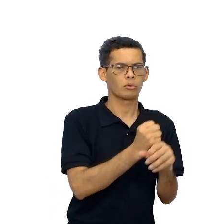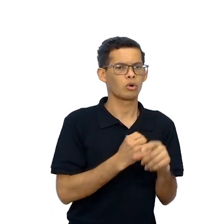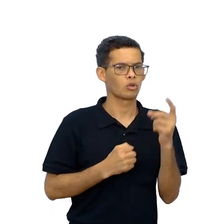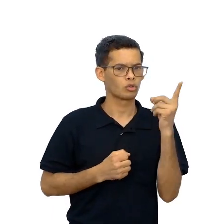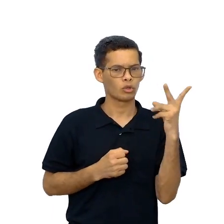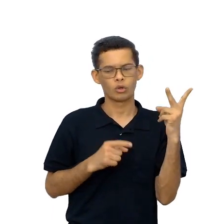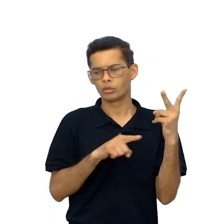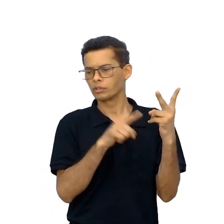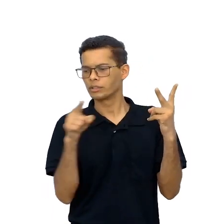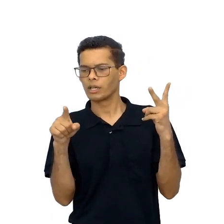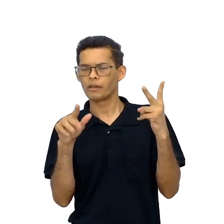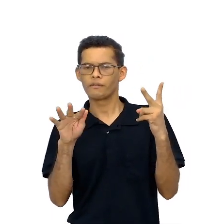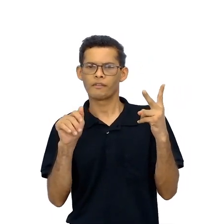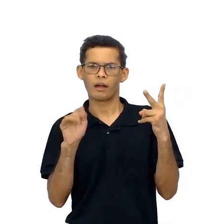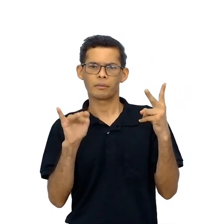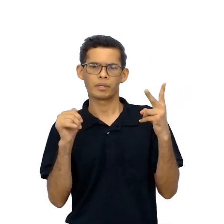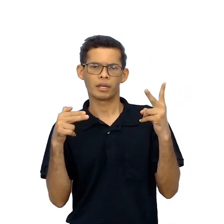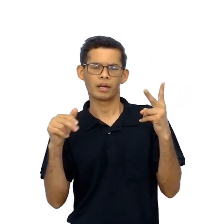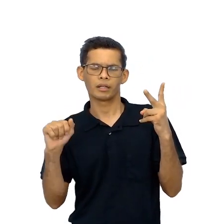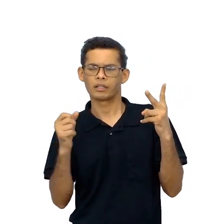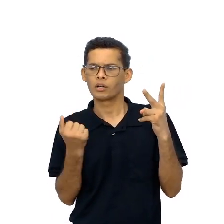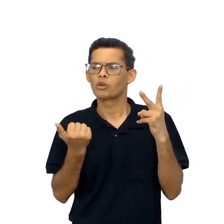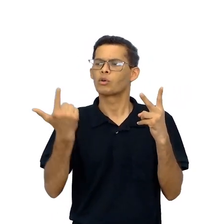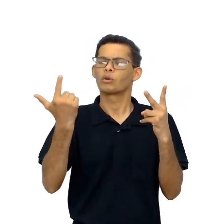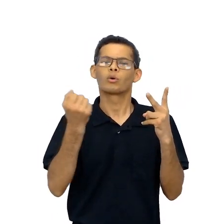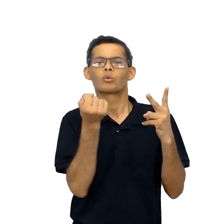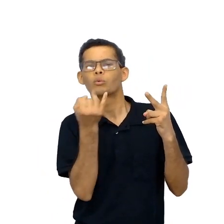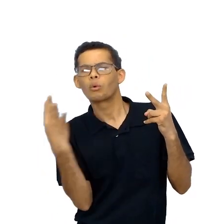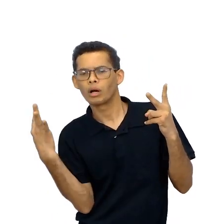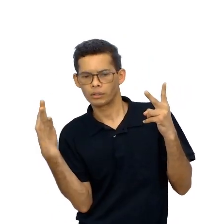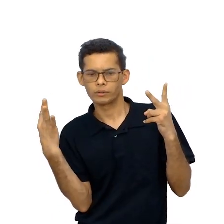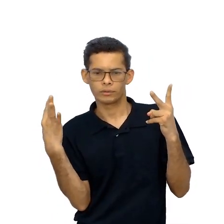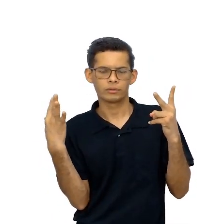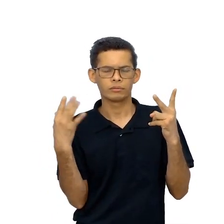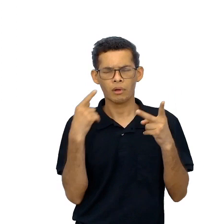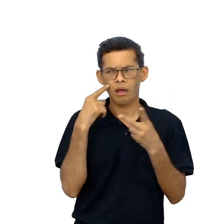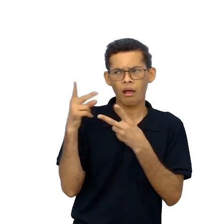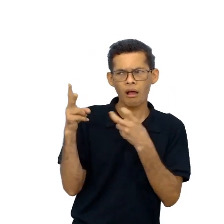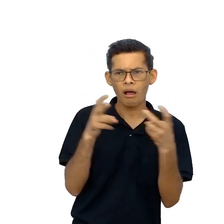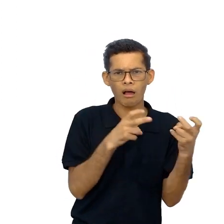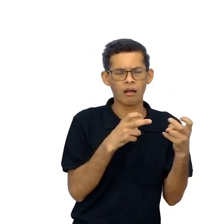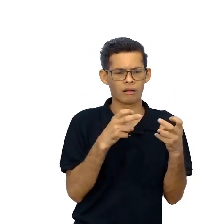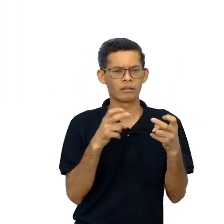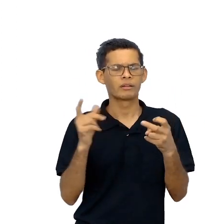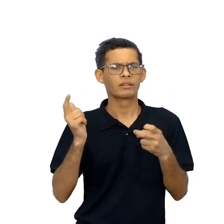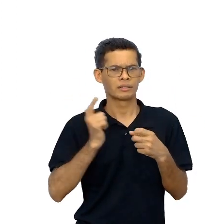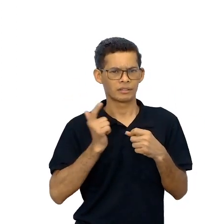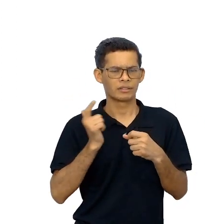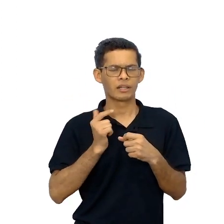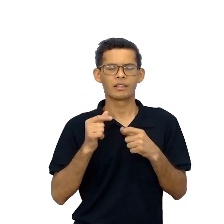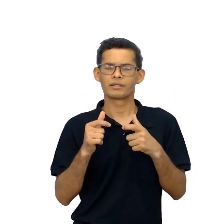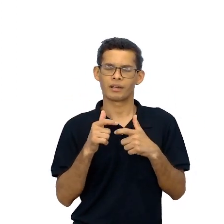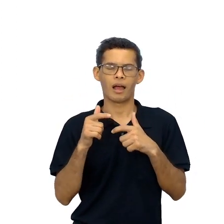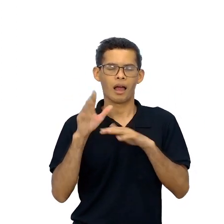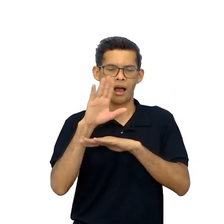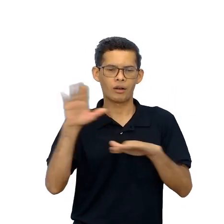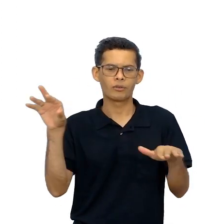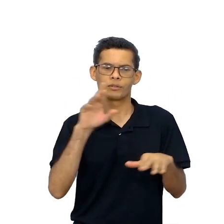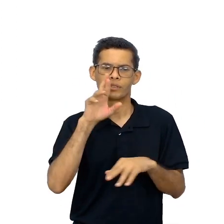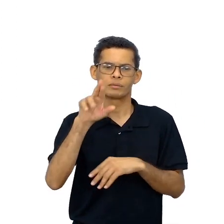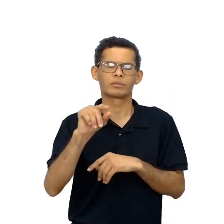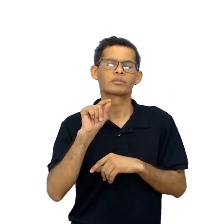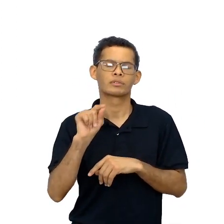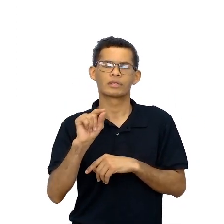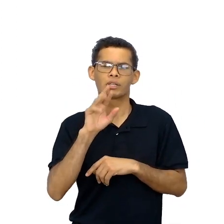nesta feira? Então, aqui a gente pode perceber quais são os erros dos estudantes, né? A resposta